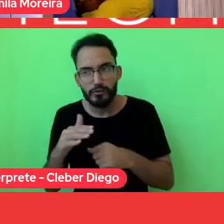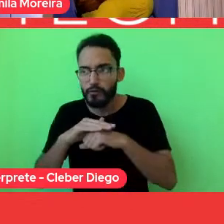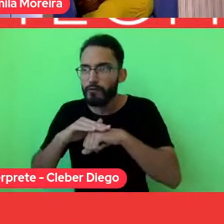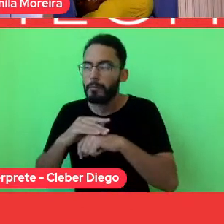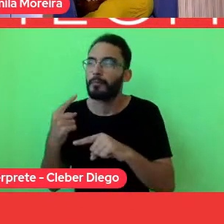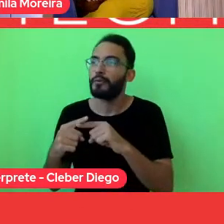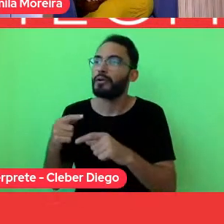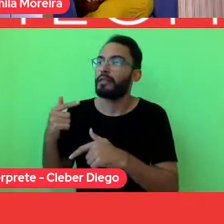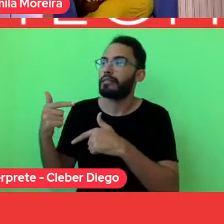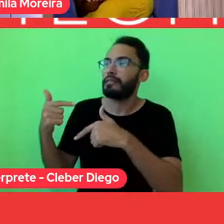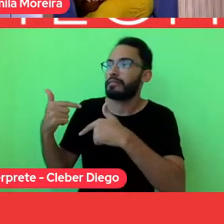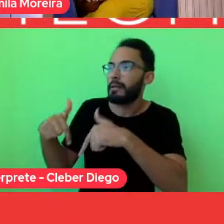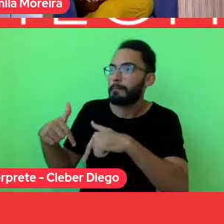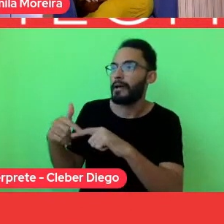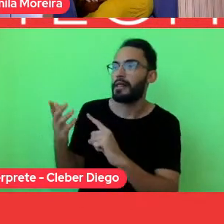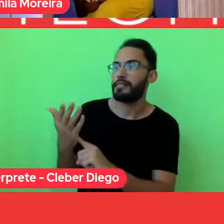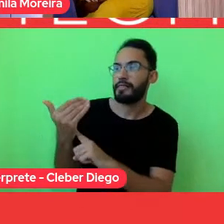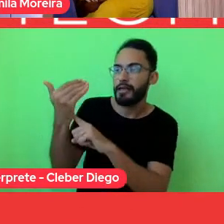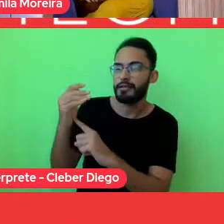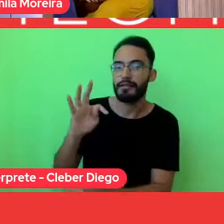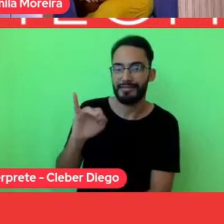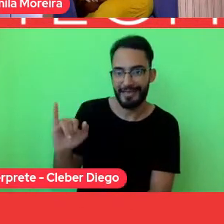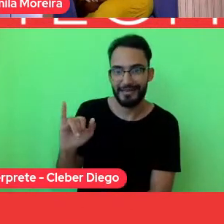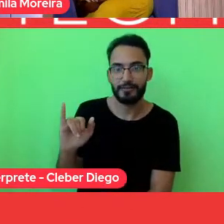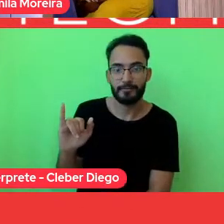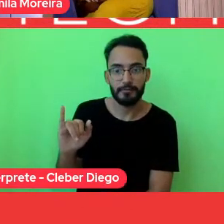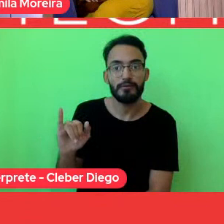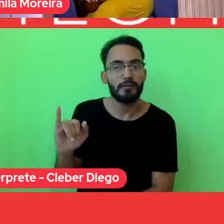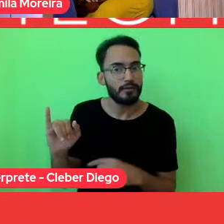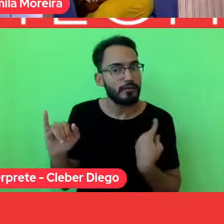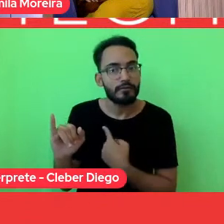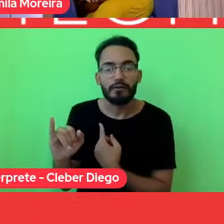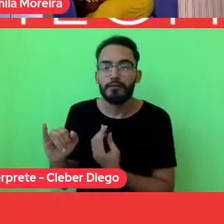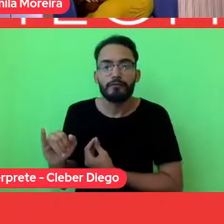trabalho dentro da área de TI, a gente está vivendo aí um apagão.